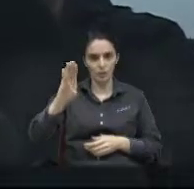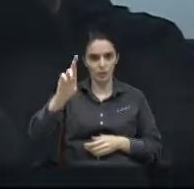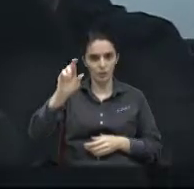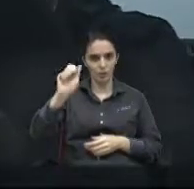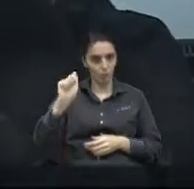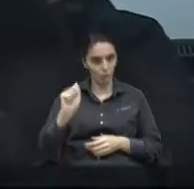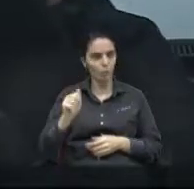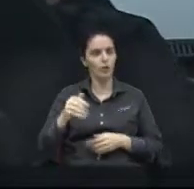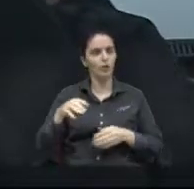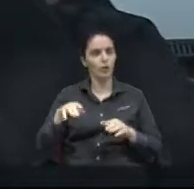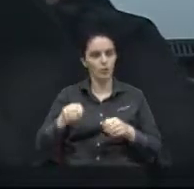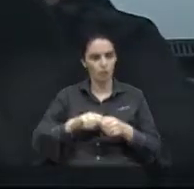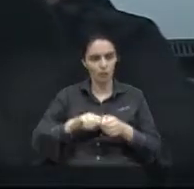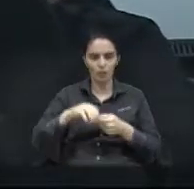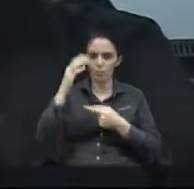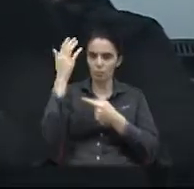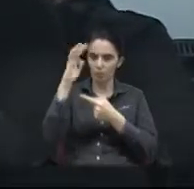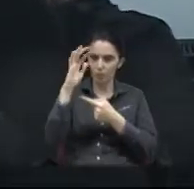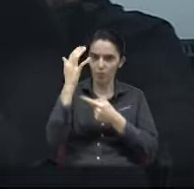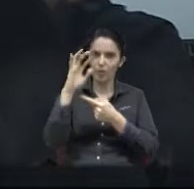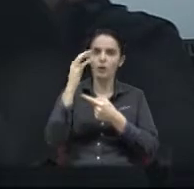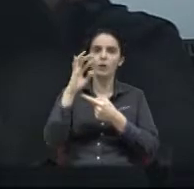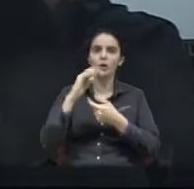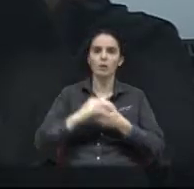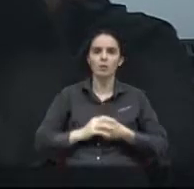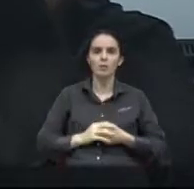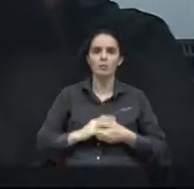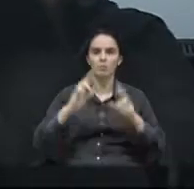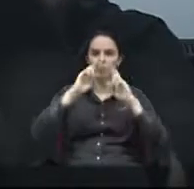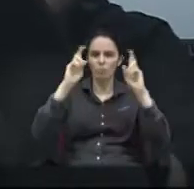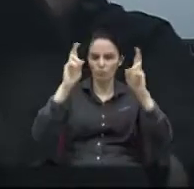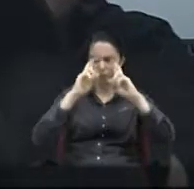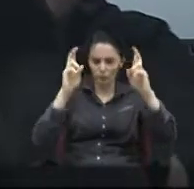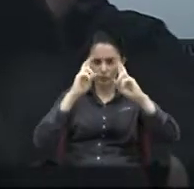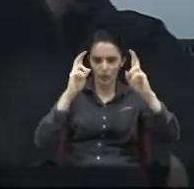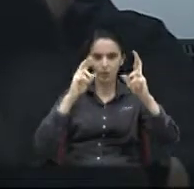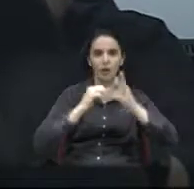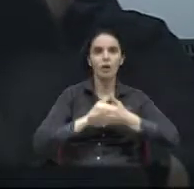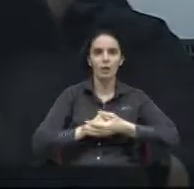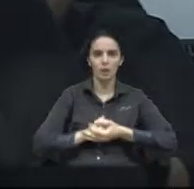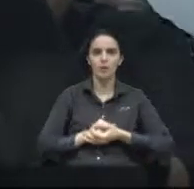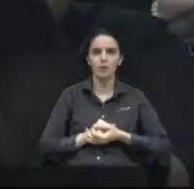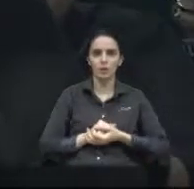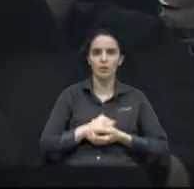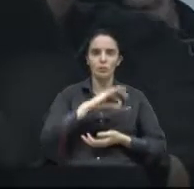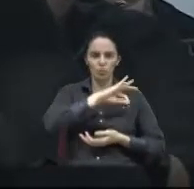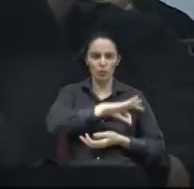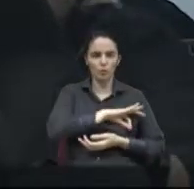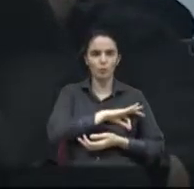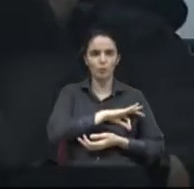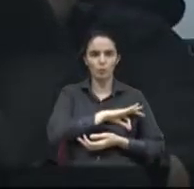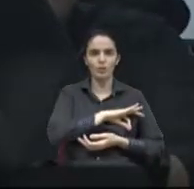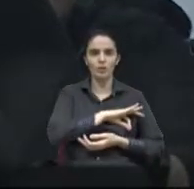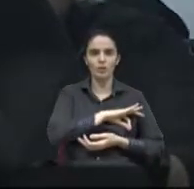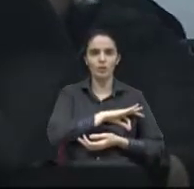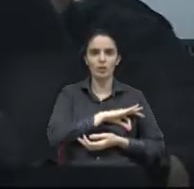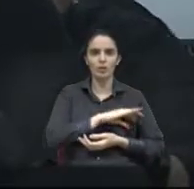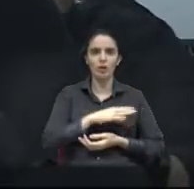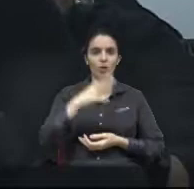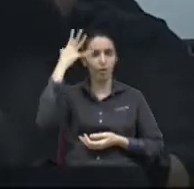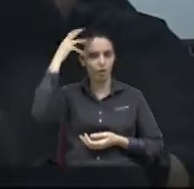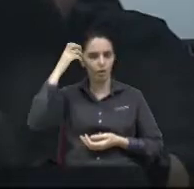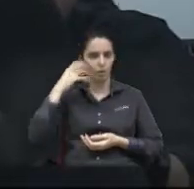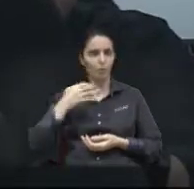meus parabéns e muito sucesso para você dentro aí da polícia militar que tenho certeza